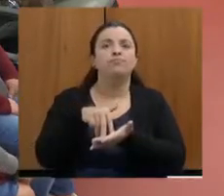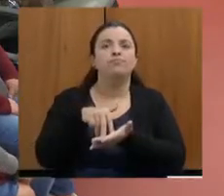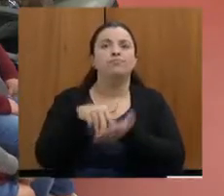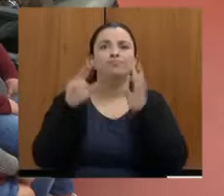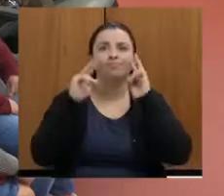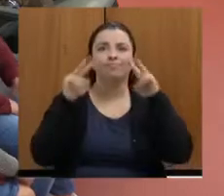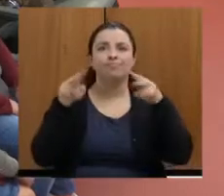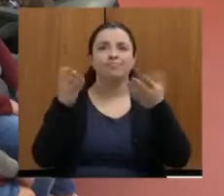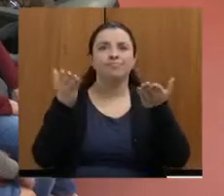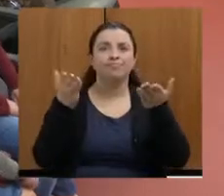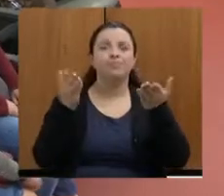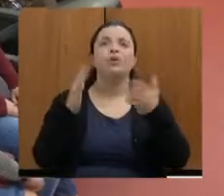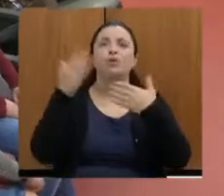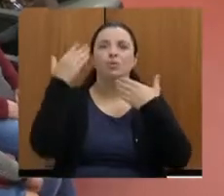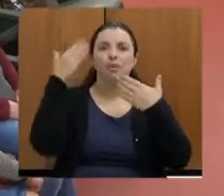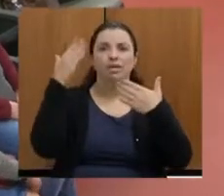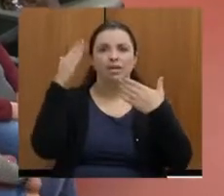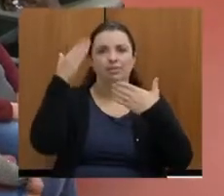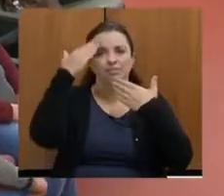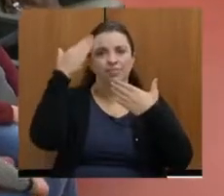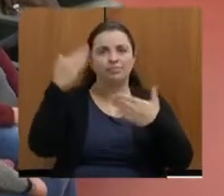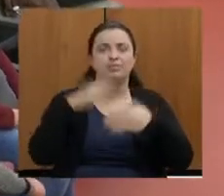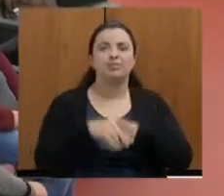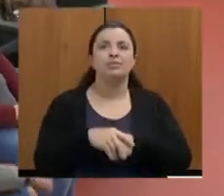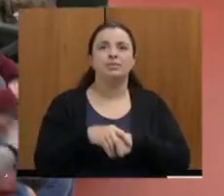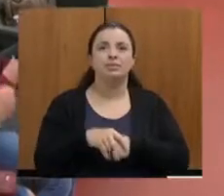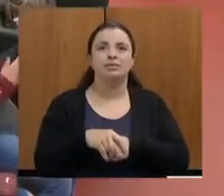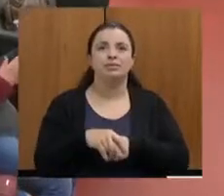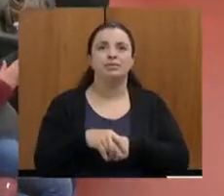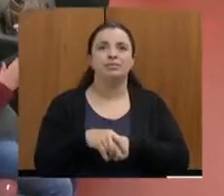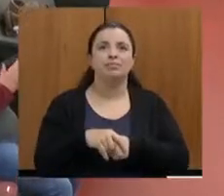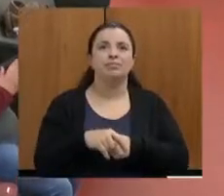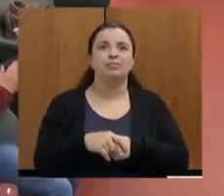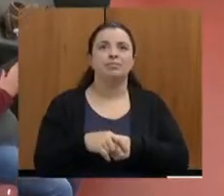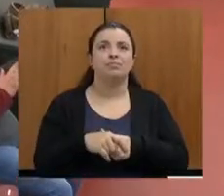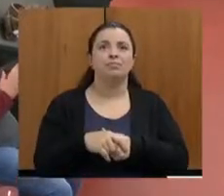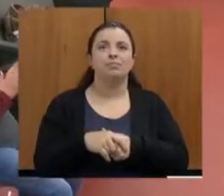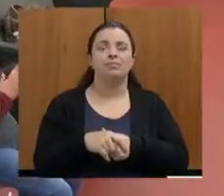muito obrigada é eu quero podemos